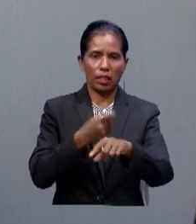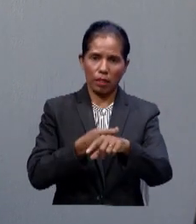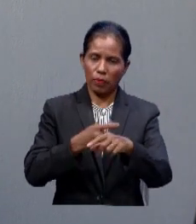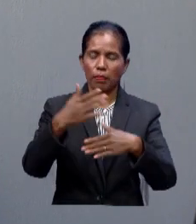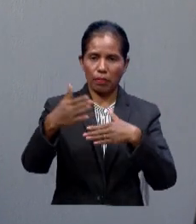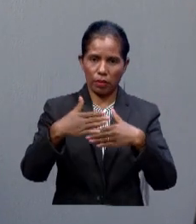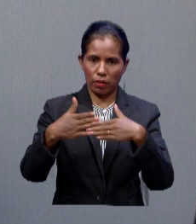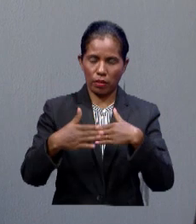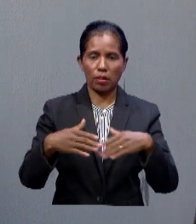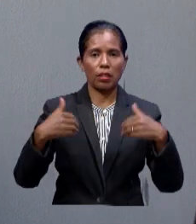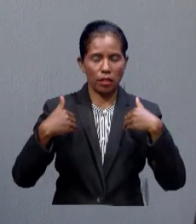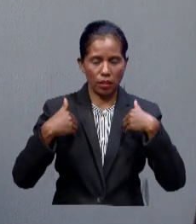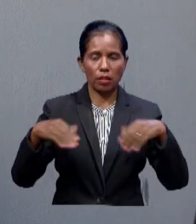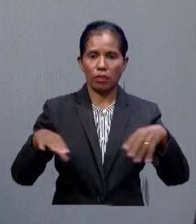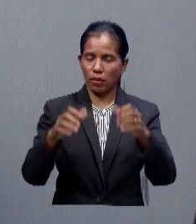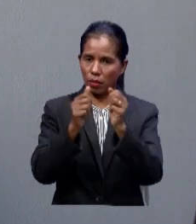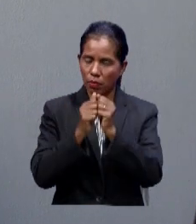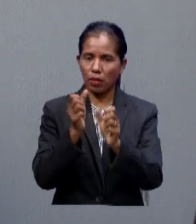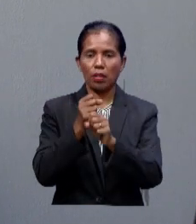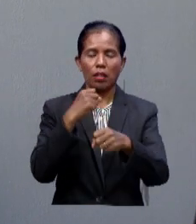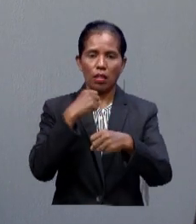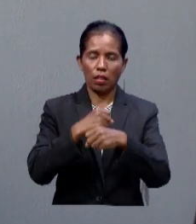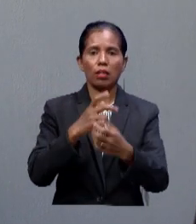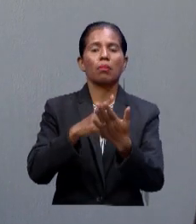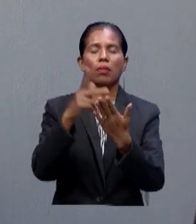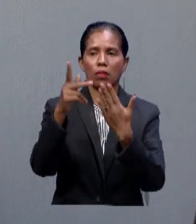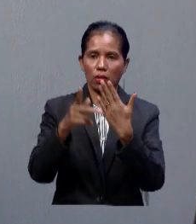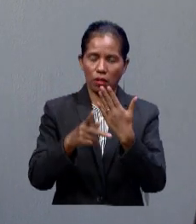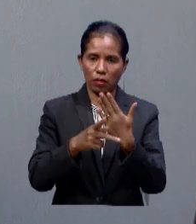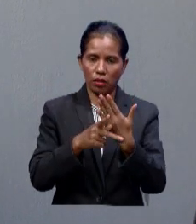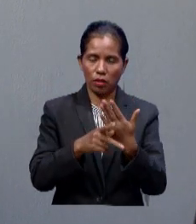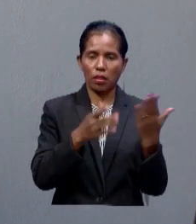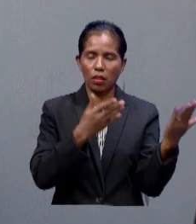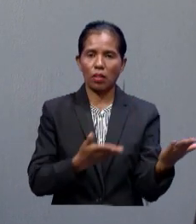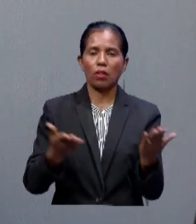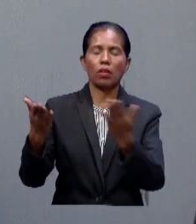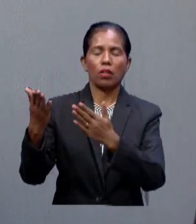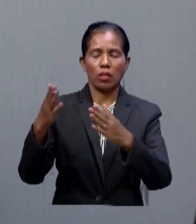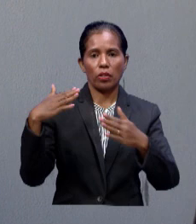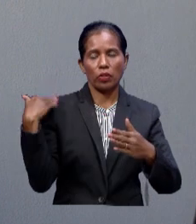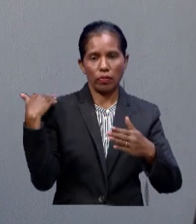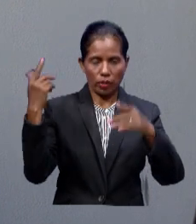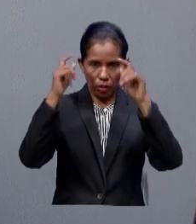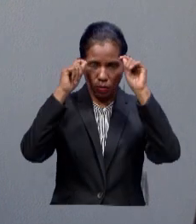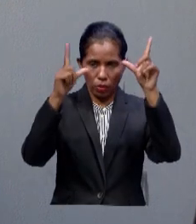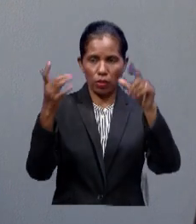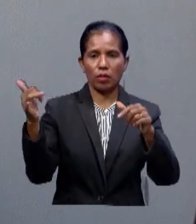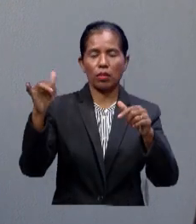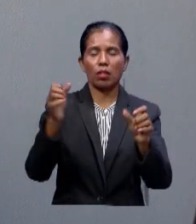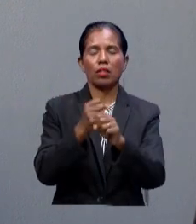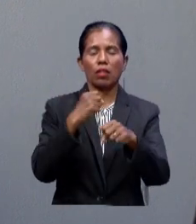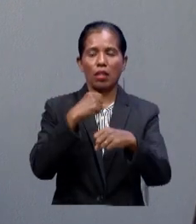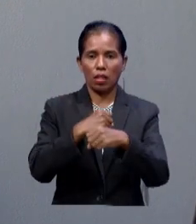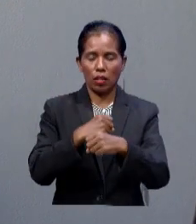iha acordo ho di realiza programa ne nebe se haruka joven Timor oang sira ho di bahalo estaziu